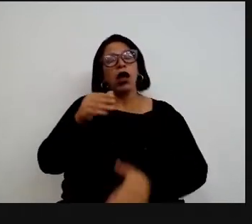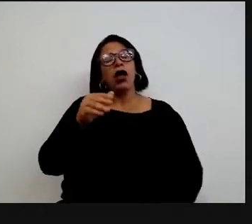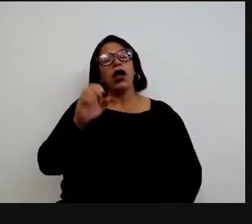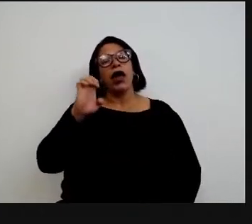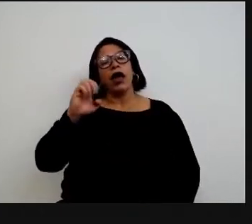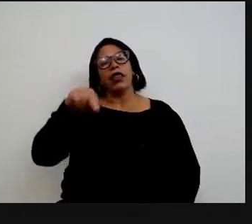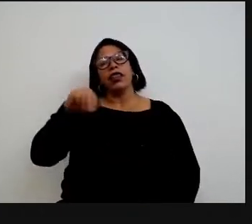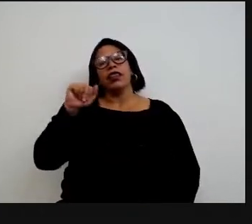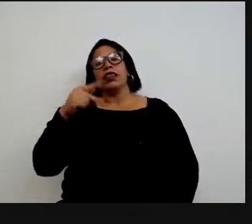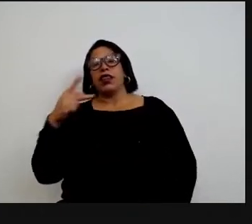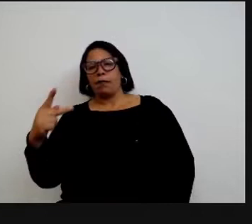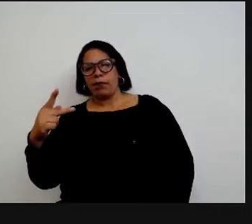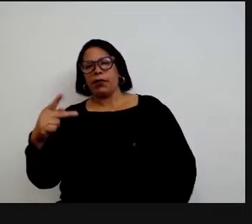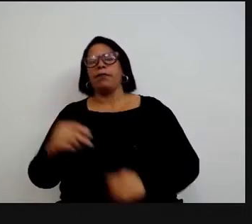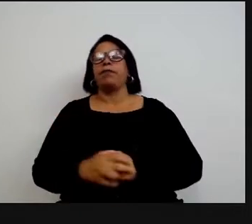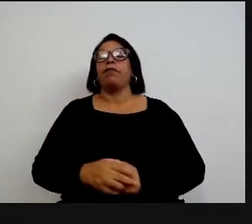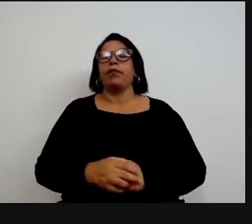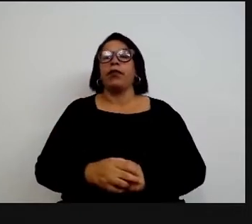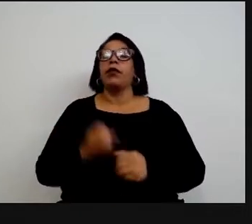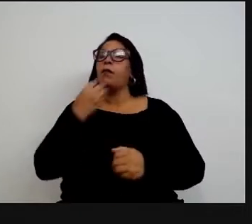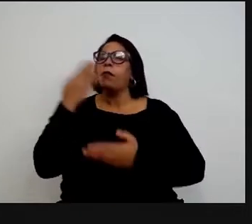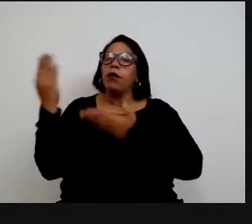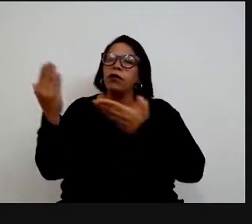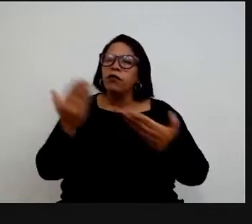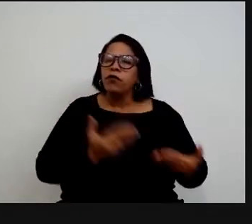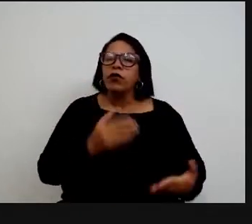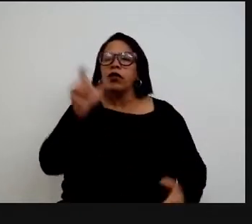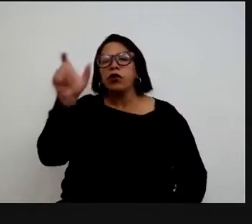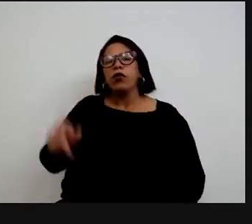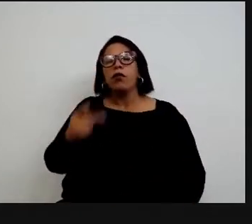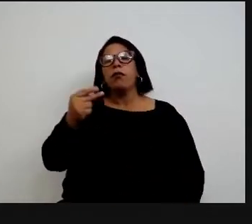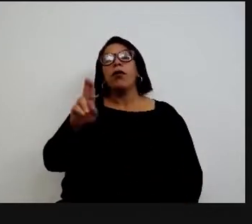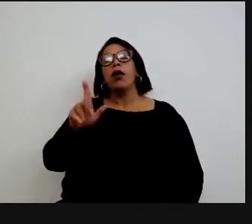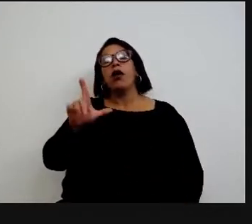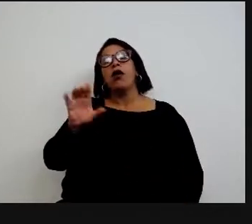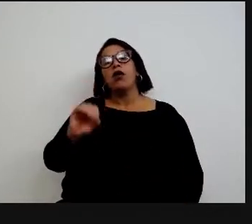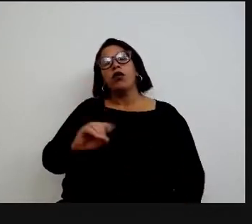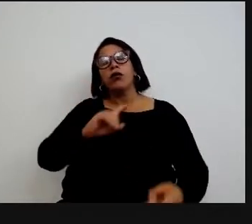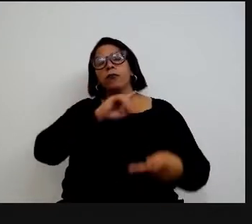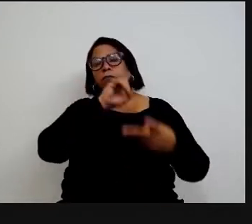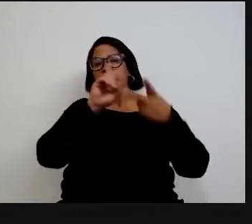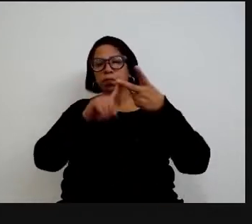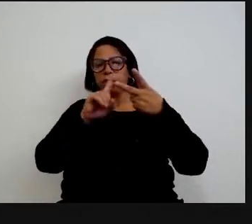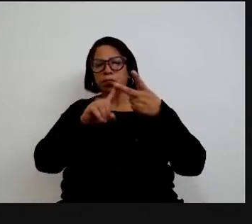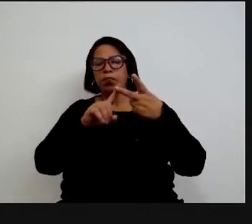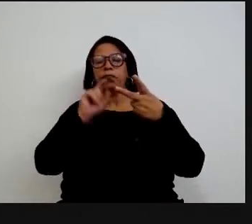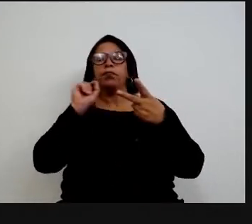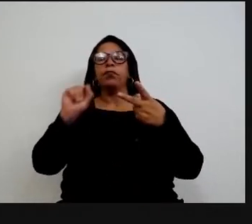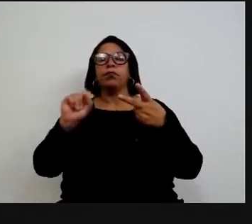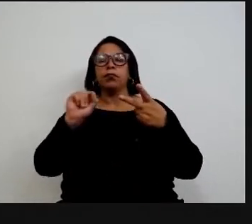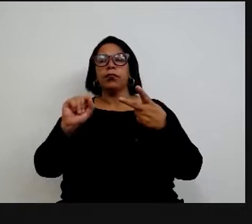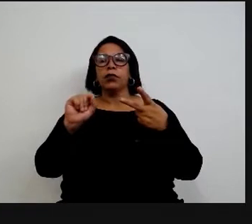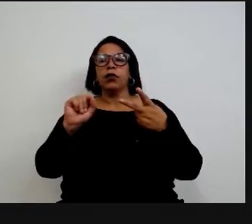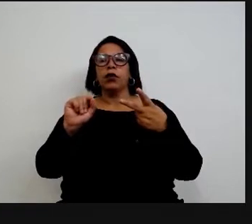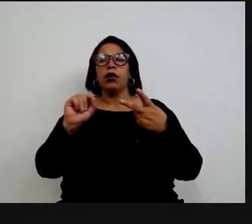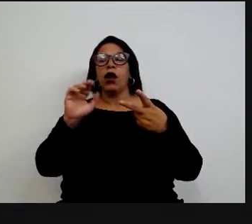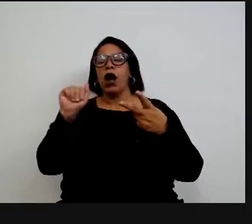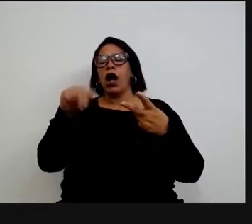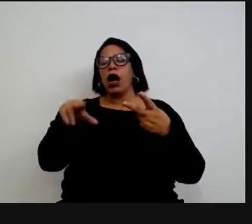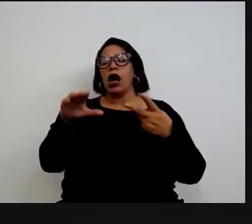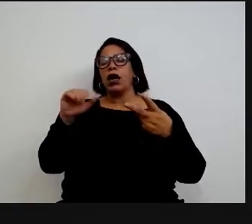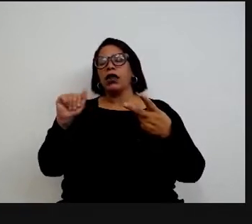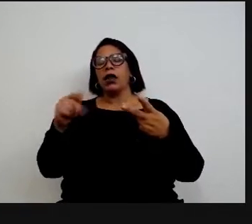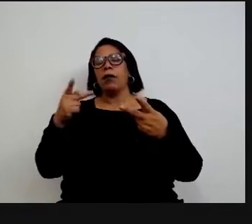Administração Pública, a ENAP. Bem-vindo, Paulo. Obrigado. Aqui à minha esquerda, eu estou com a